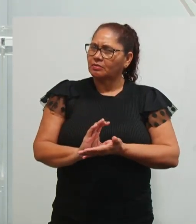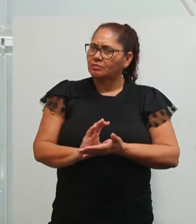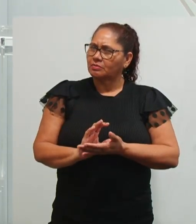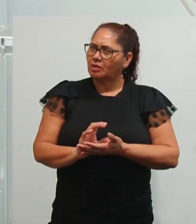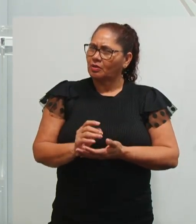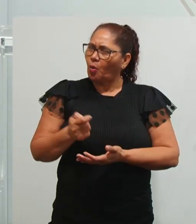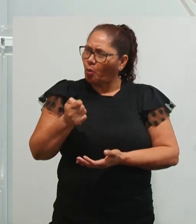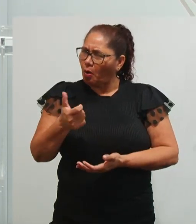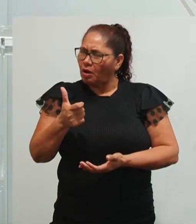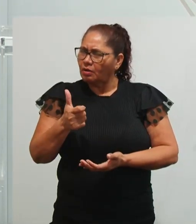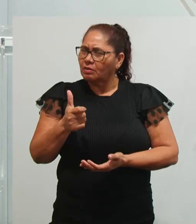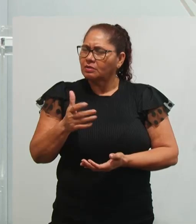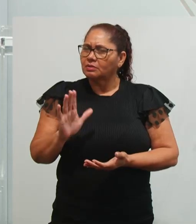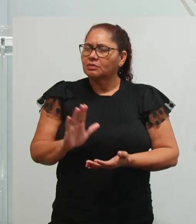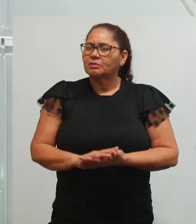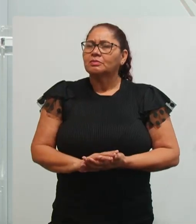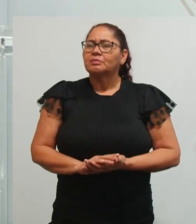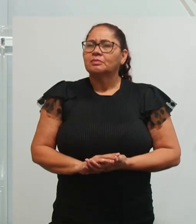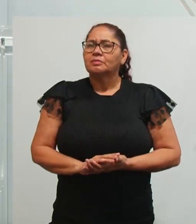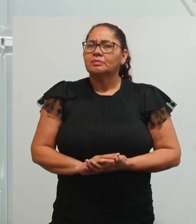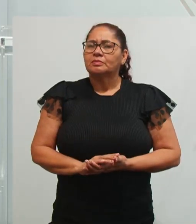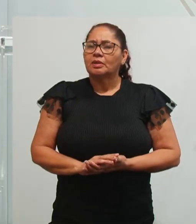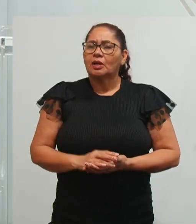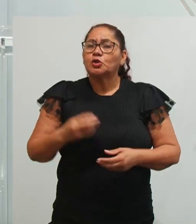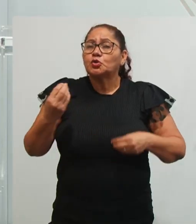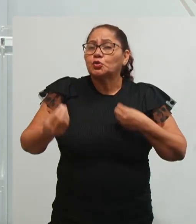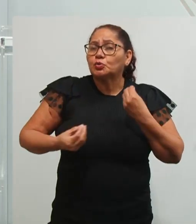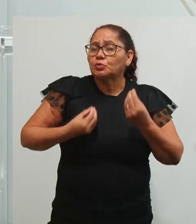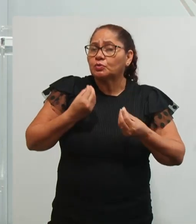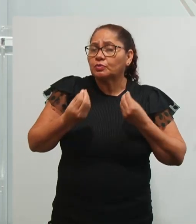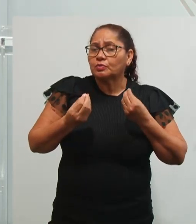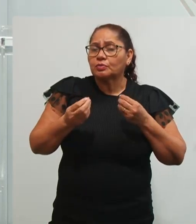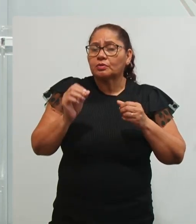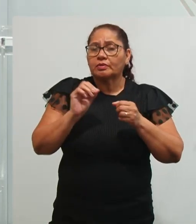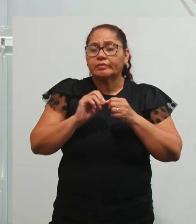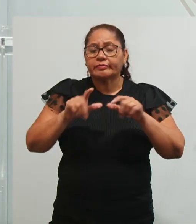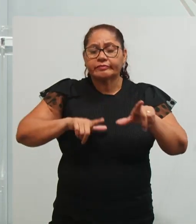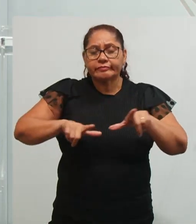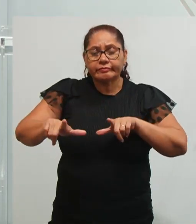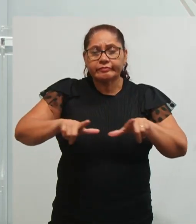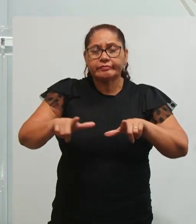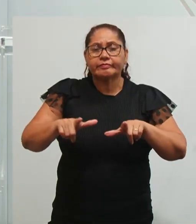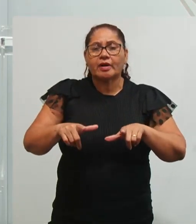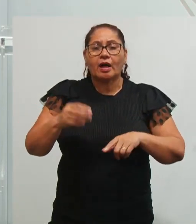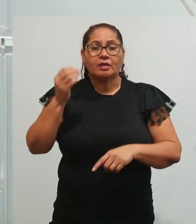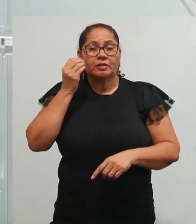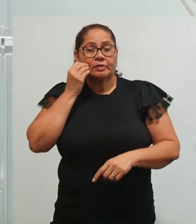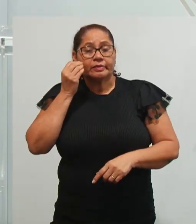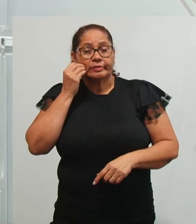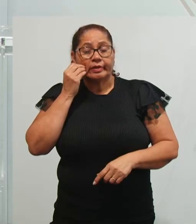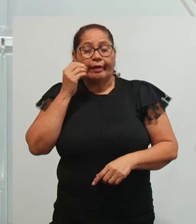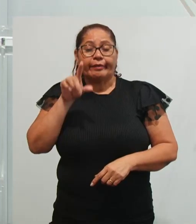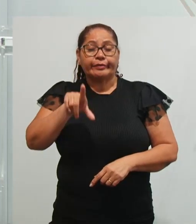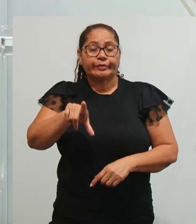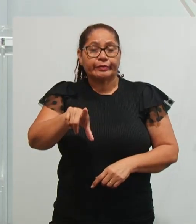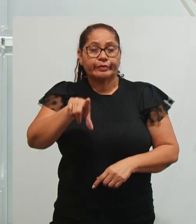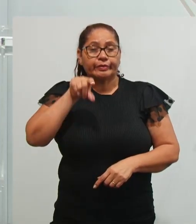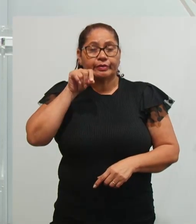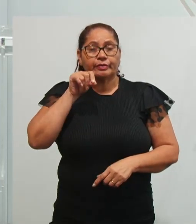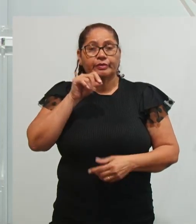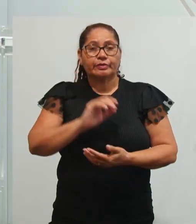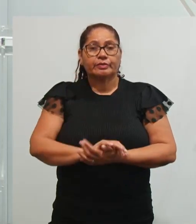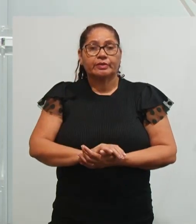né? Diversifique a sua maneira de trabalhar, né? Tente optar